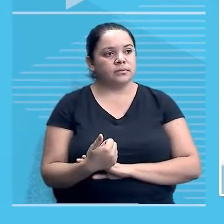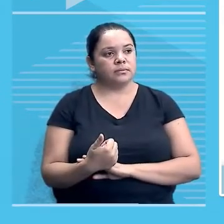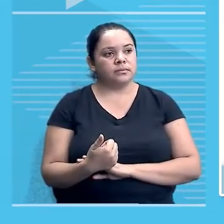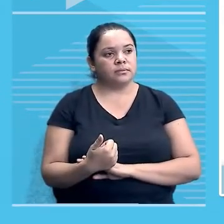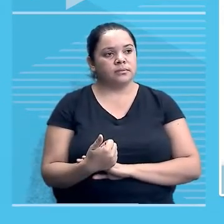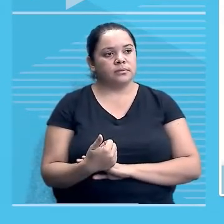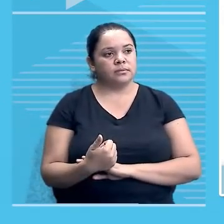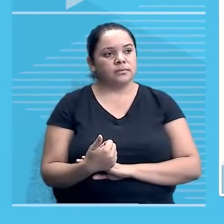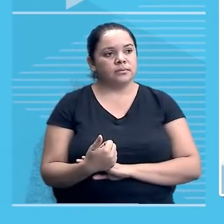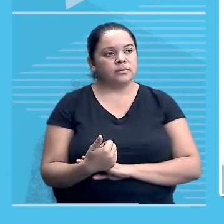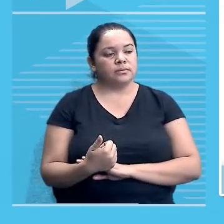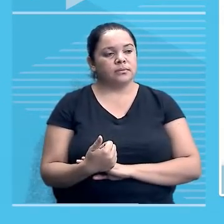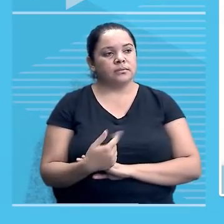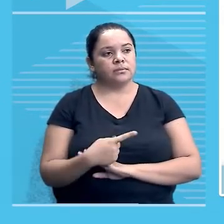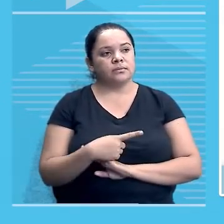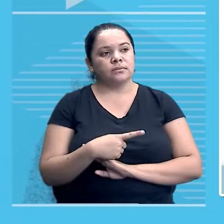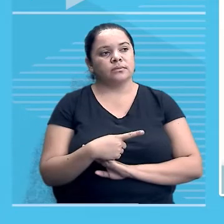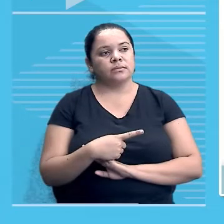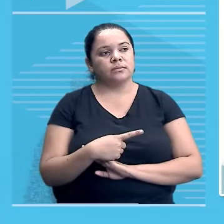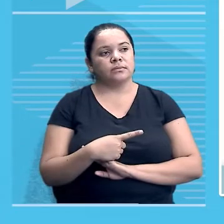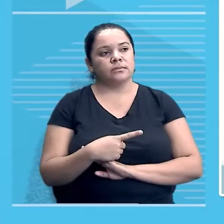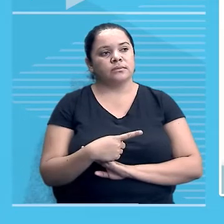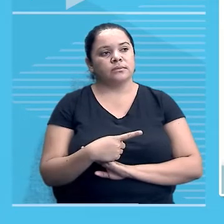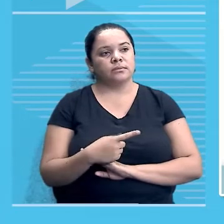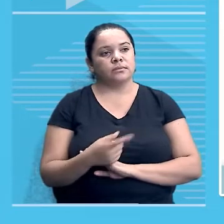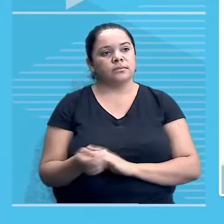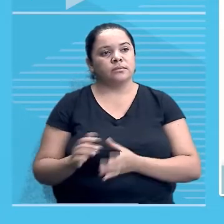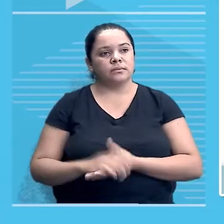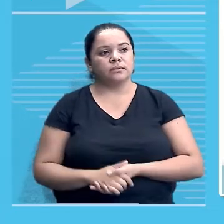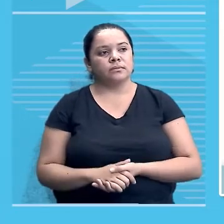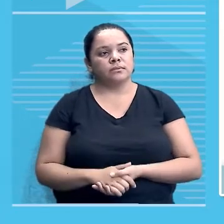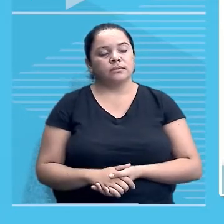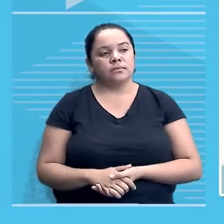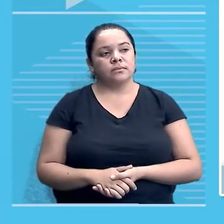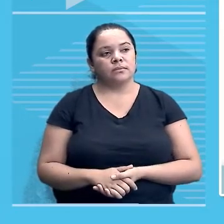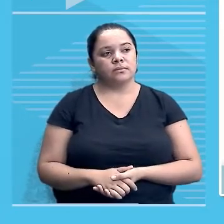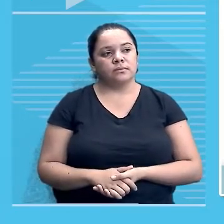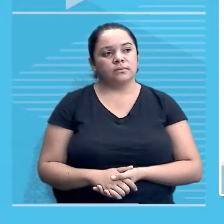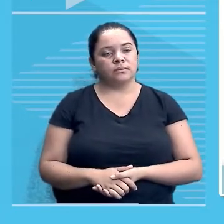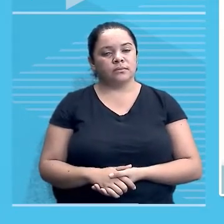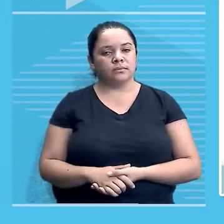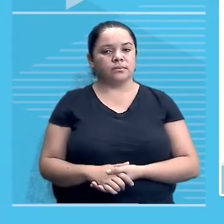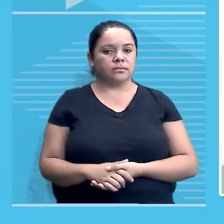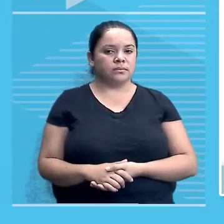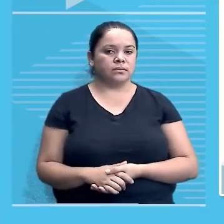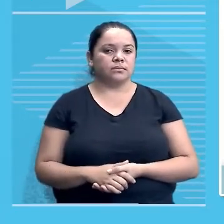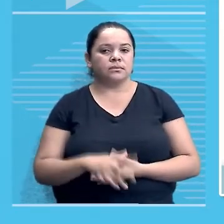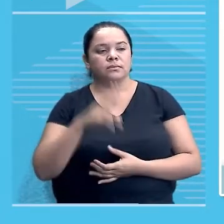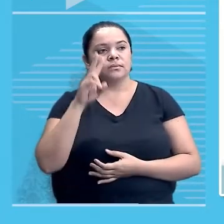térmica vai dizer o seguinte: ao fornecer